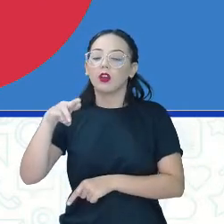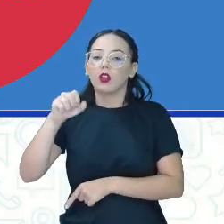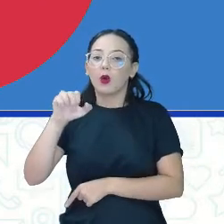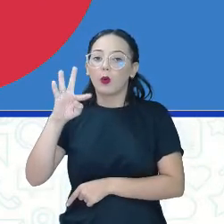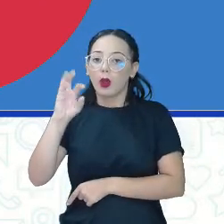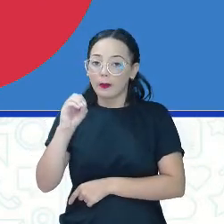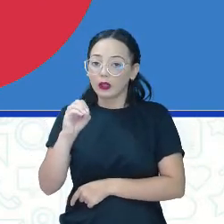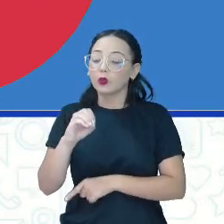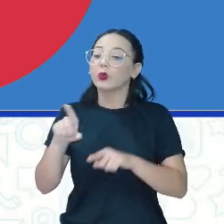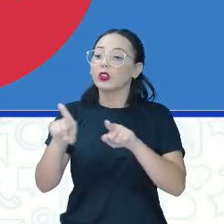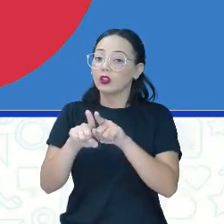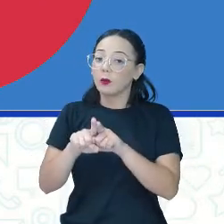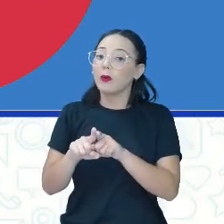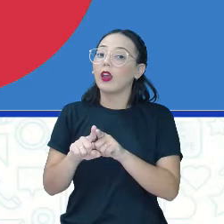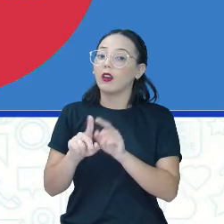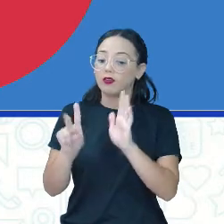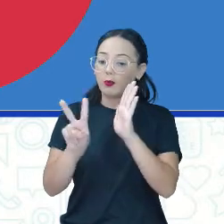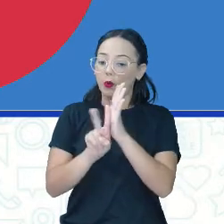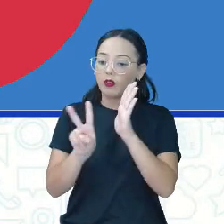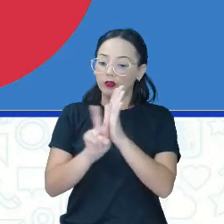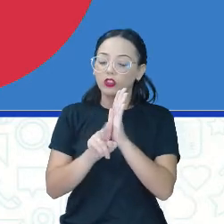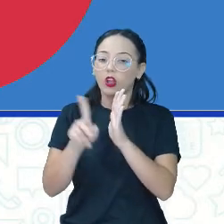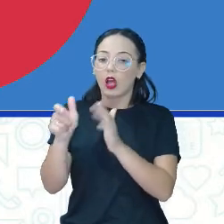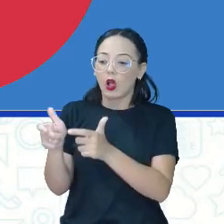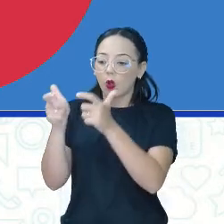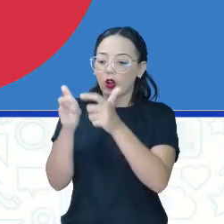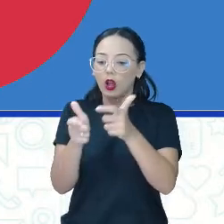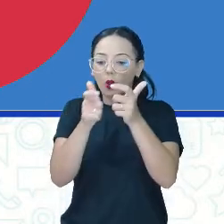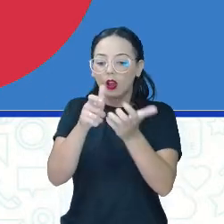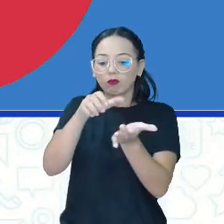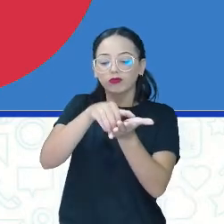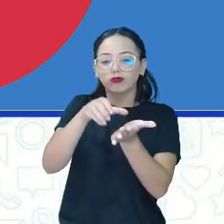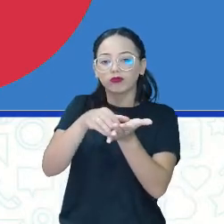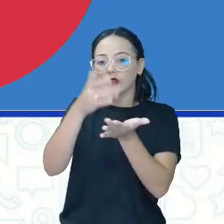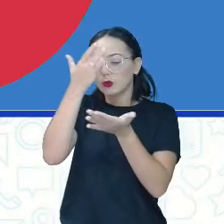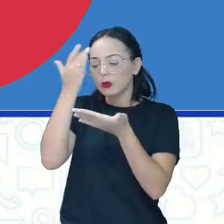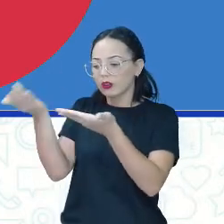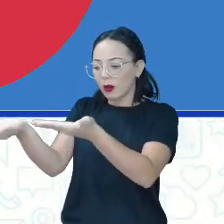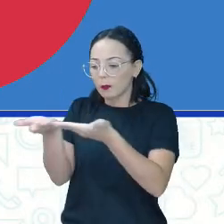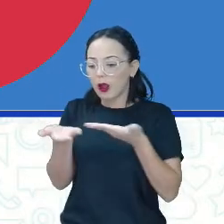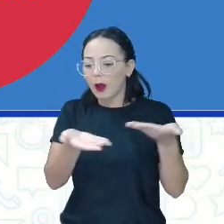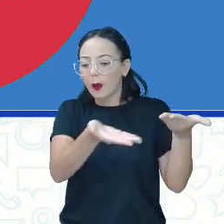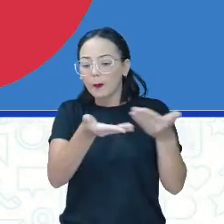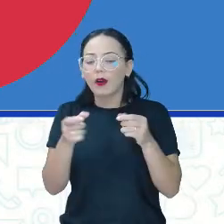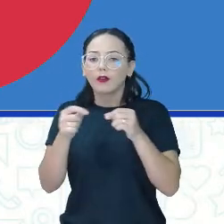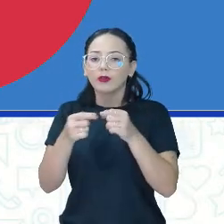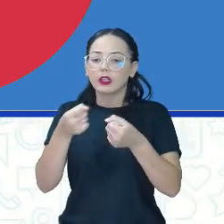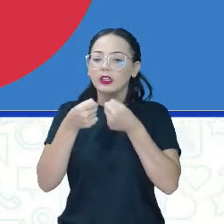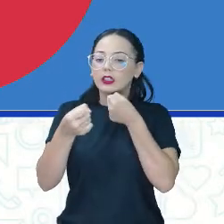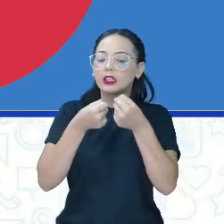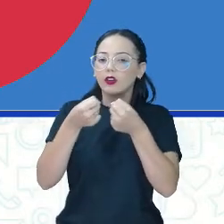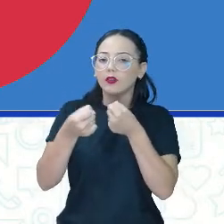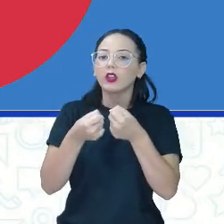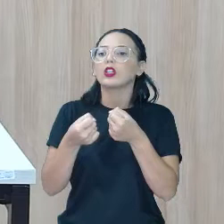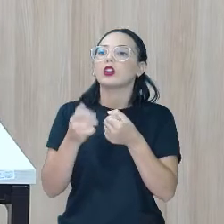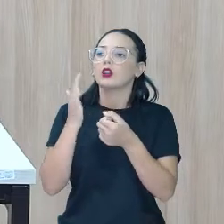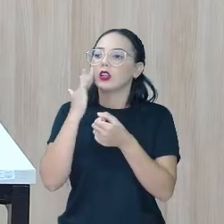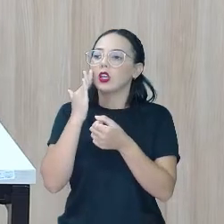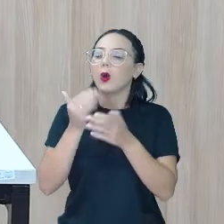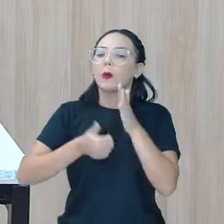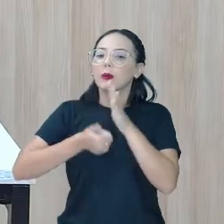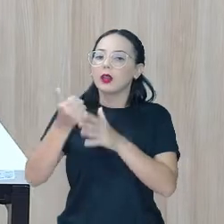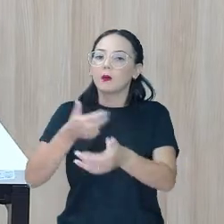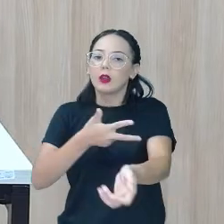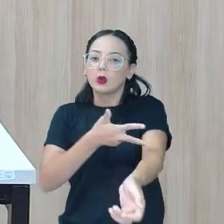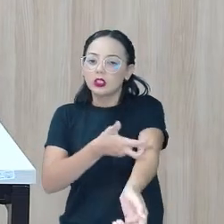Boa Vista. Aqui são centros que vão ser, as pessoas serão bem recebidas, vão fazer entrevista, o sangue primeiro é